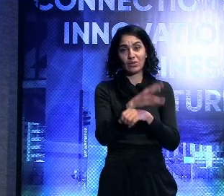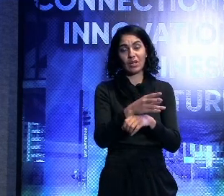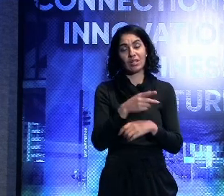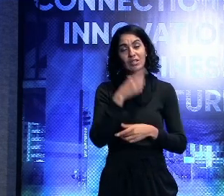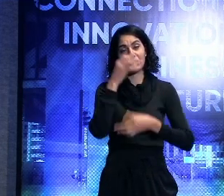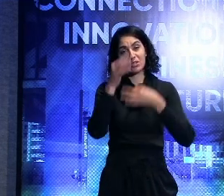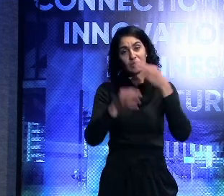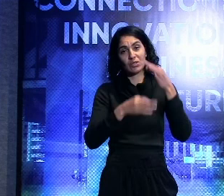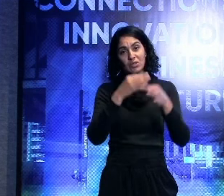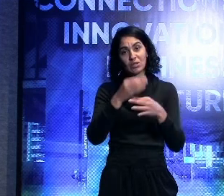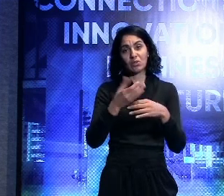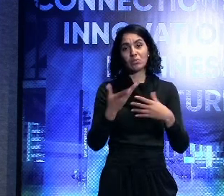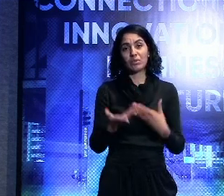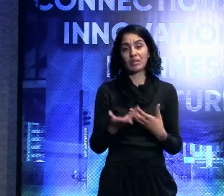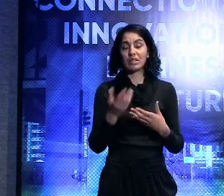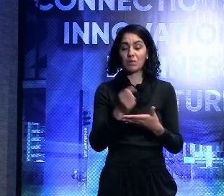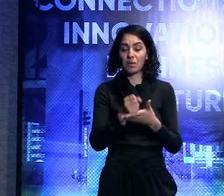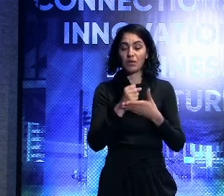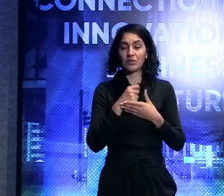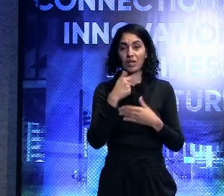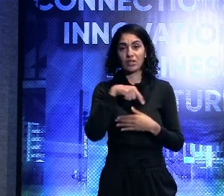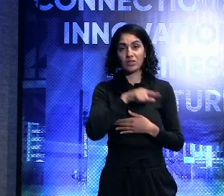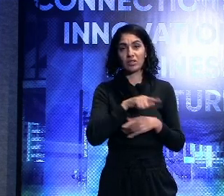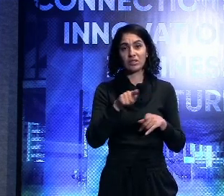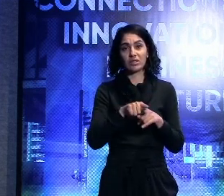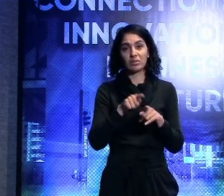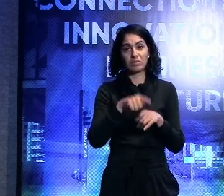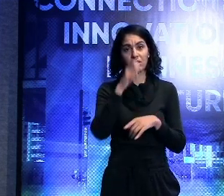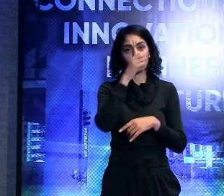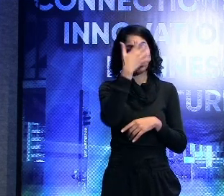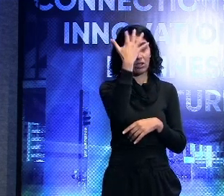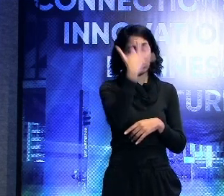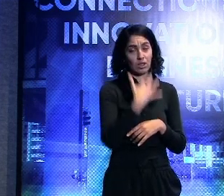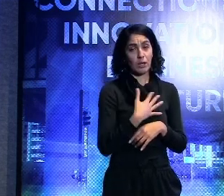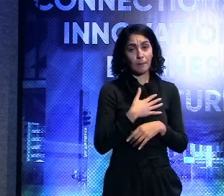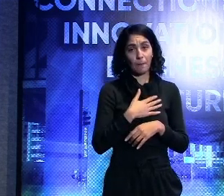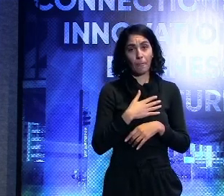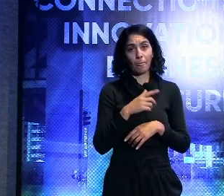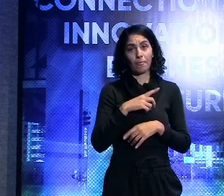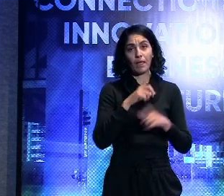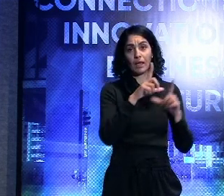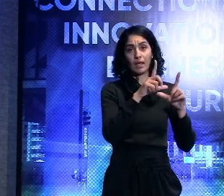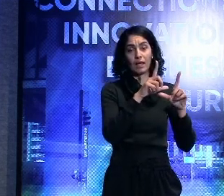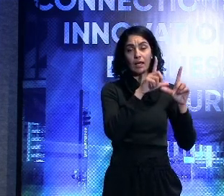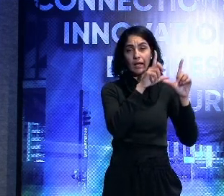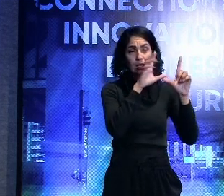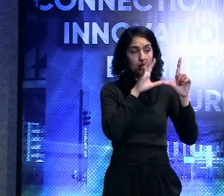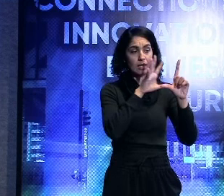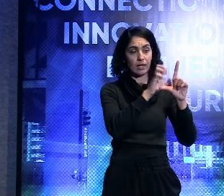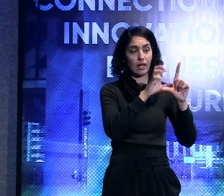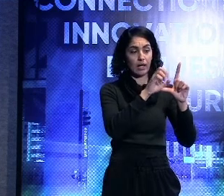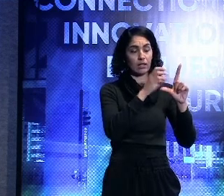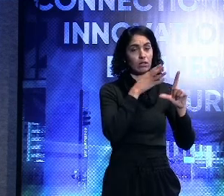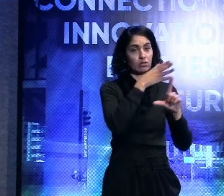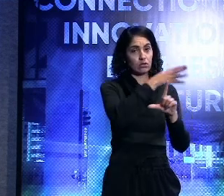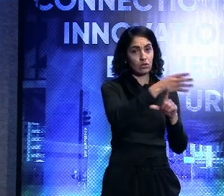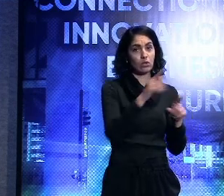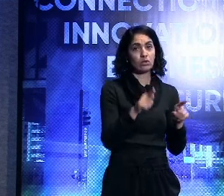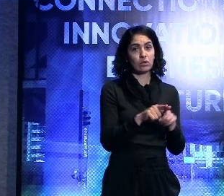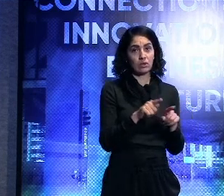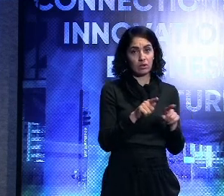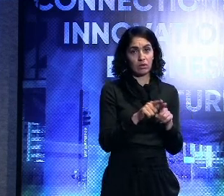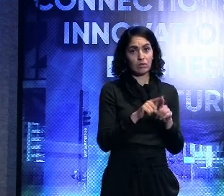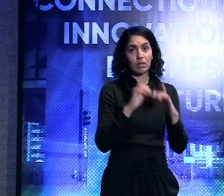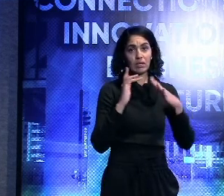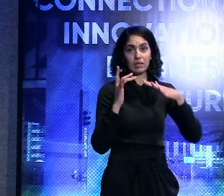Perfeito, Bea. E aqui é um pouquinho de quem somos, né? Tem um QR Code que vai direcionar vocês para onde nós estamos ali nas redes